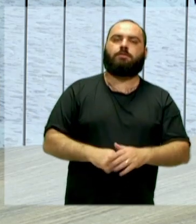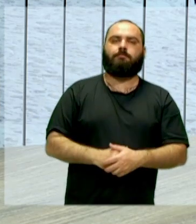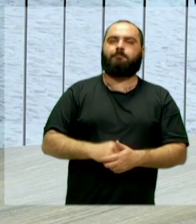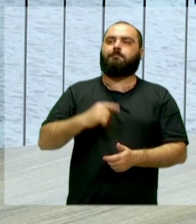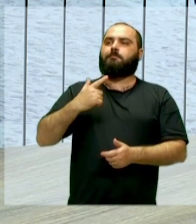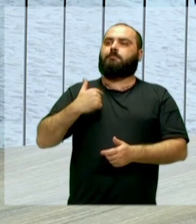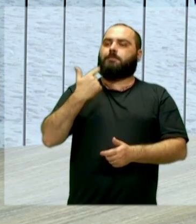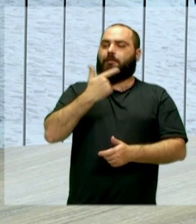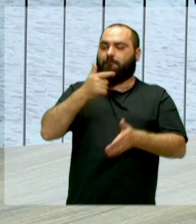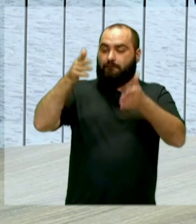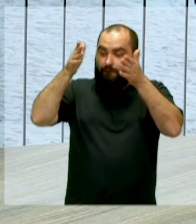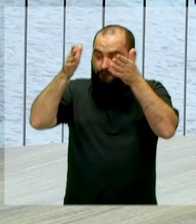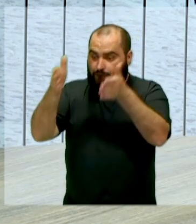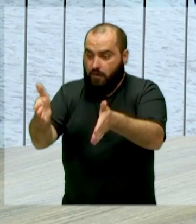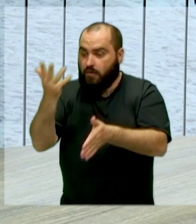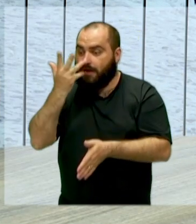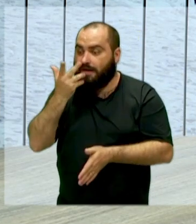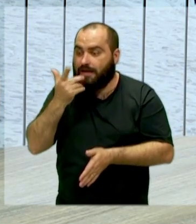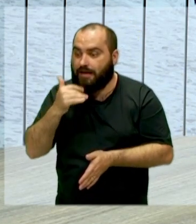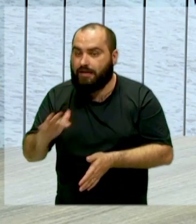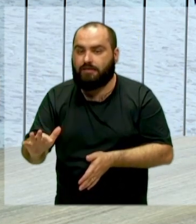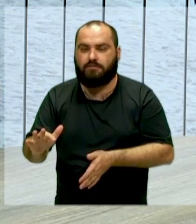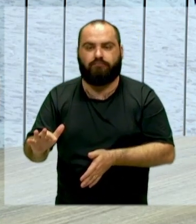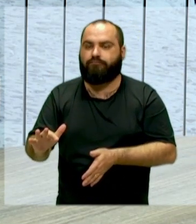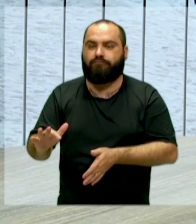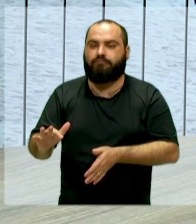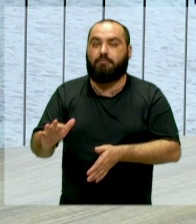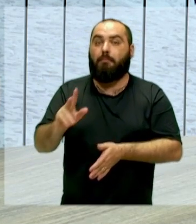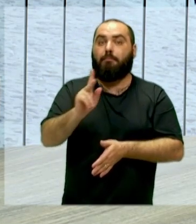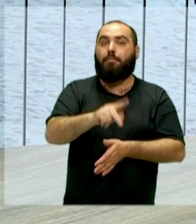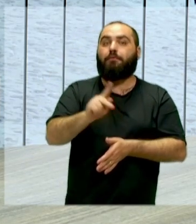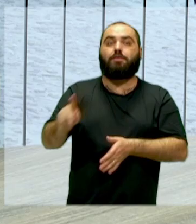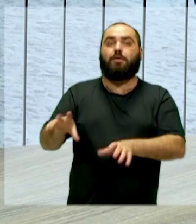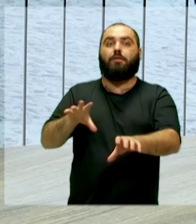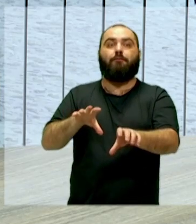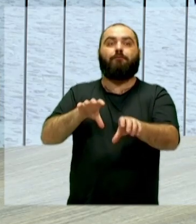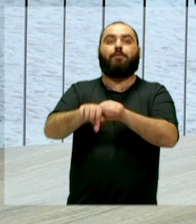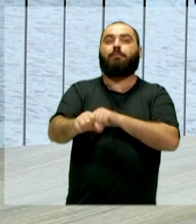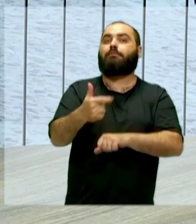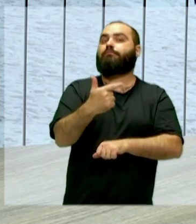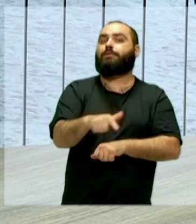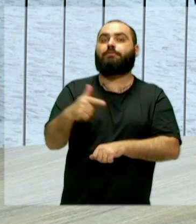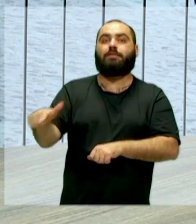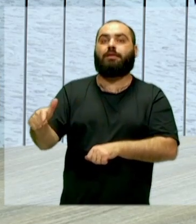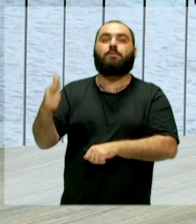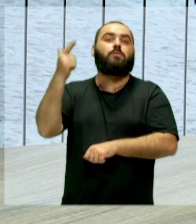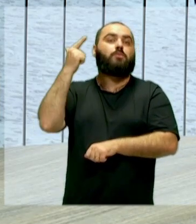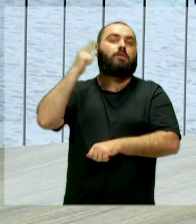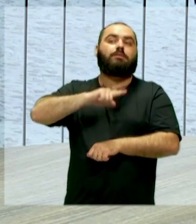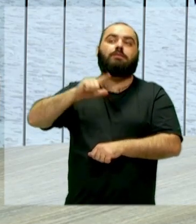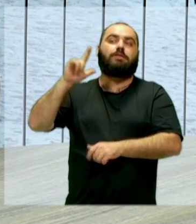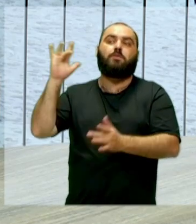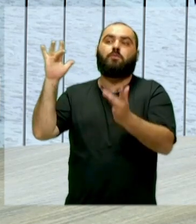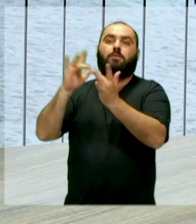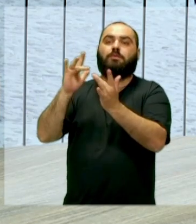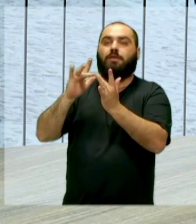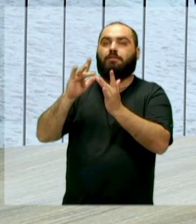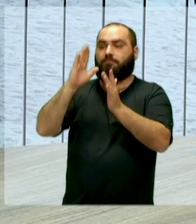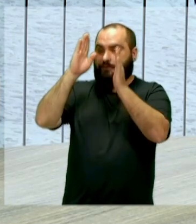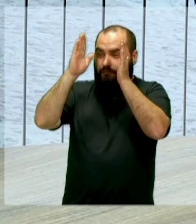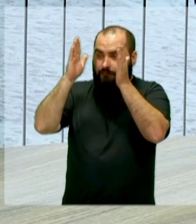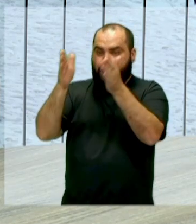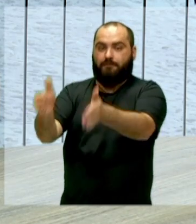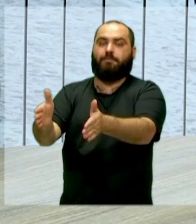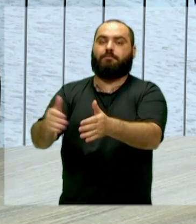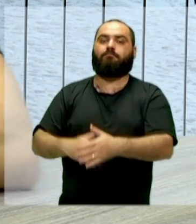foque nas crianças porque às vezes o próprio professor não tem a formação necessária para passar isso diretamente então na